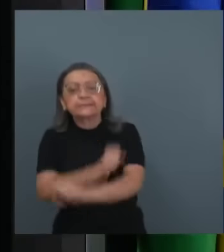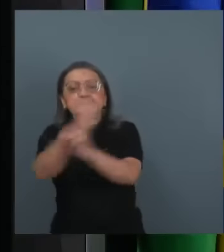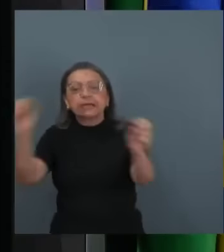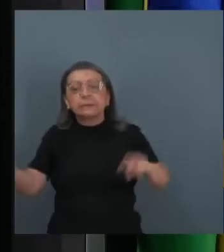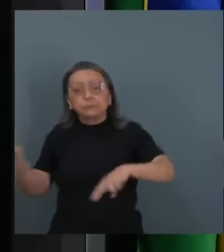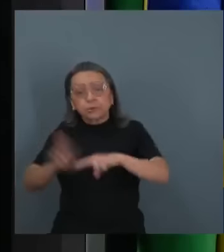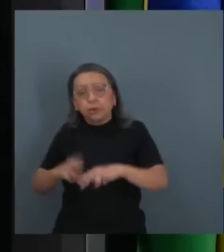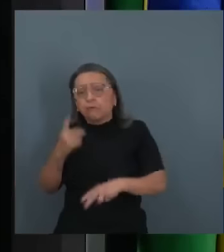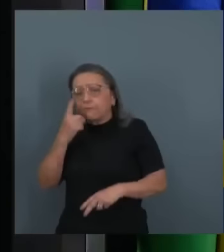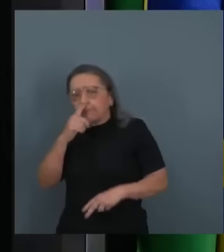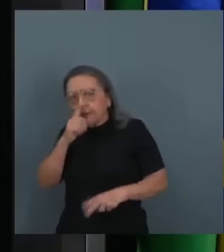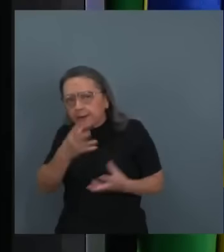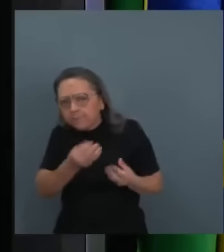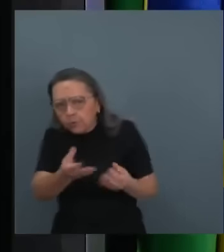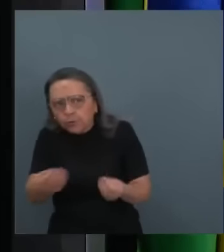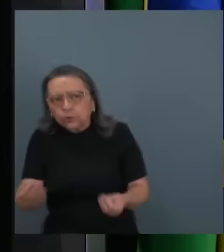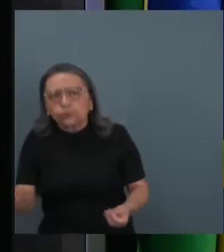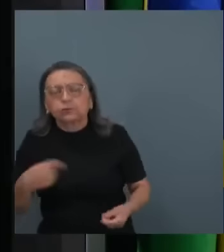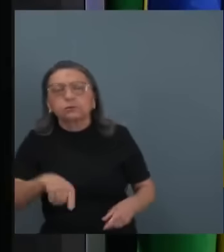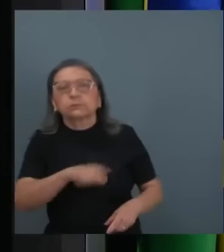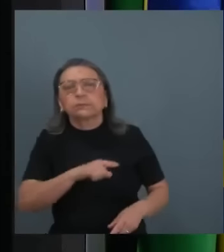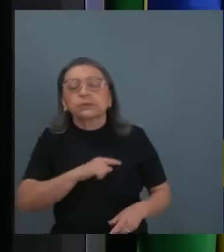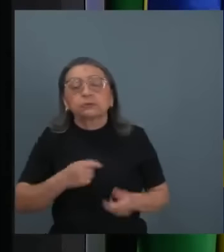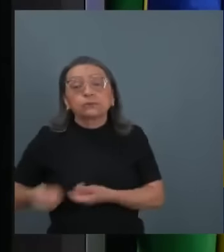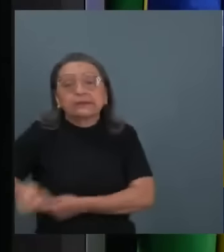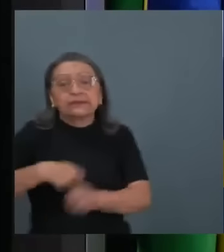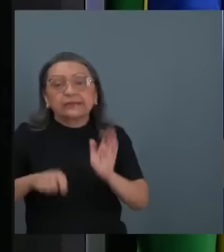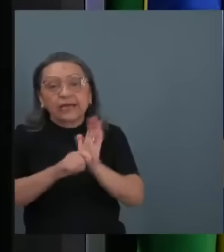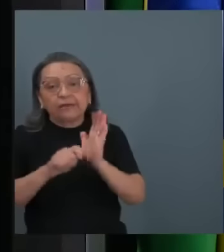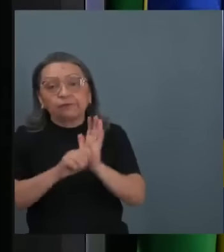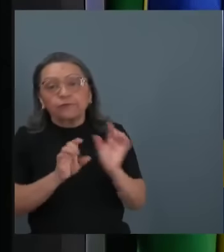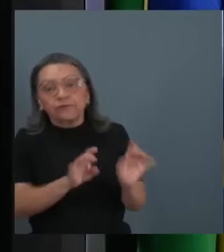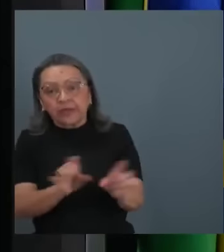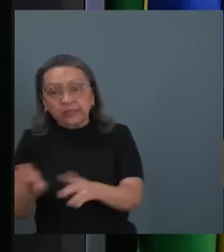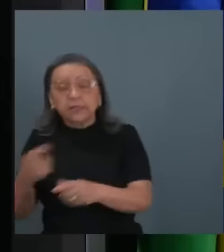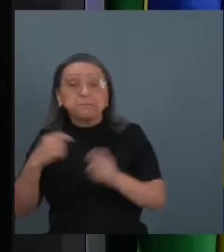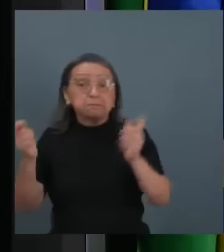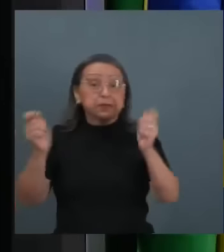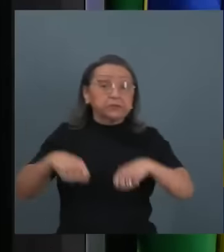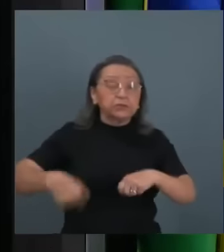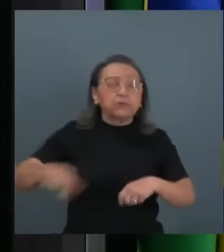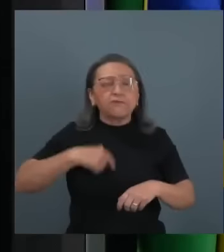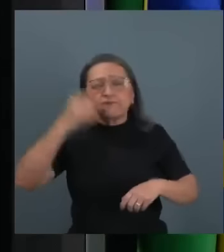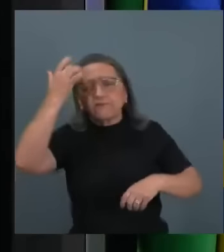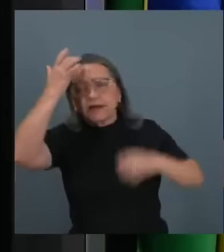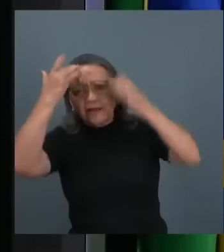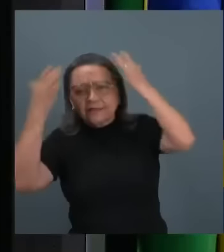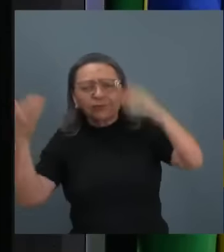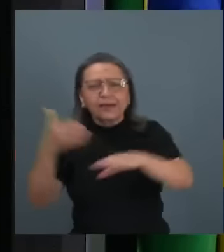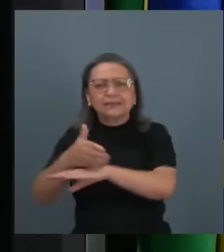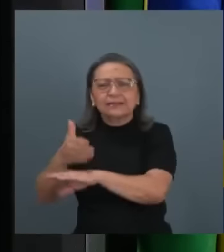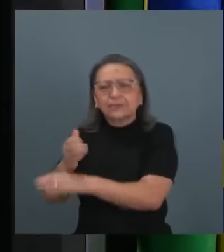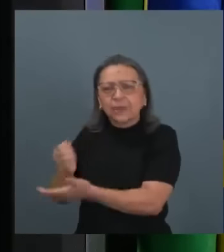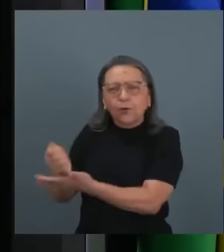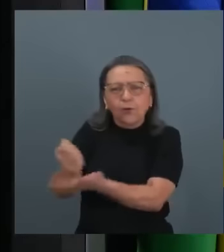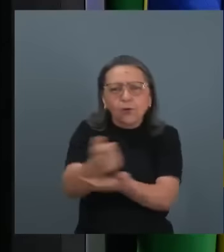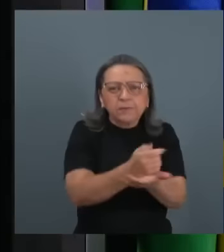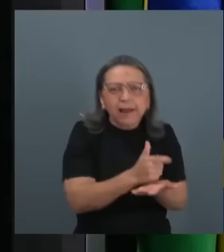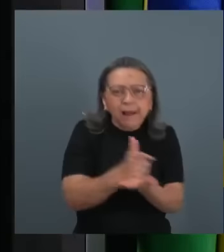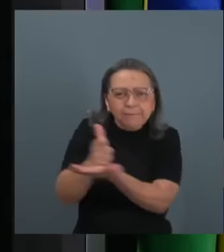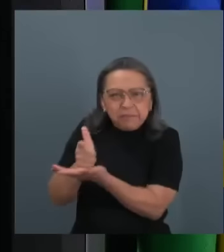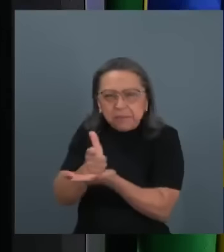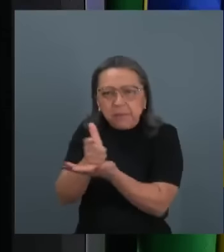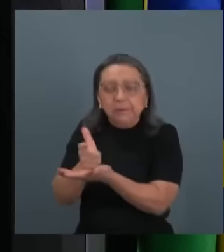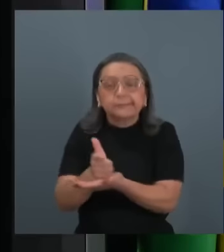prisional, rentabilidade do tráfico de drogas que permitiu o fácil acesso às armas de fogo.